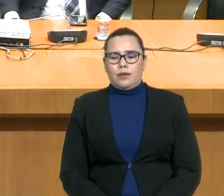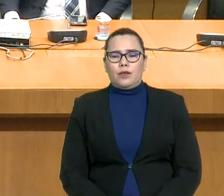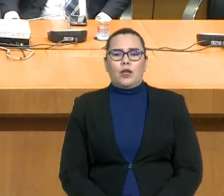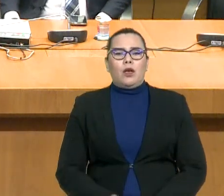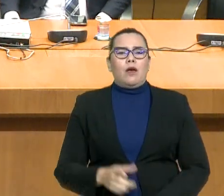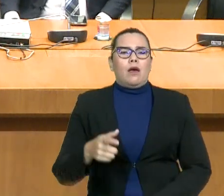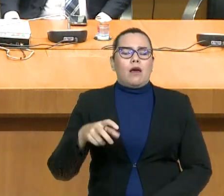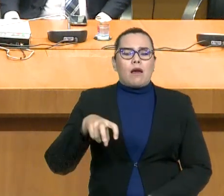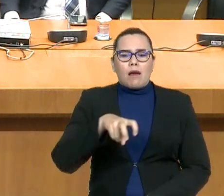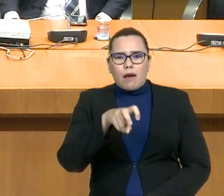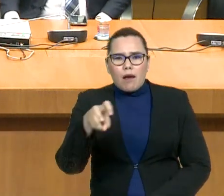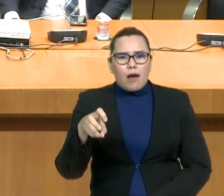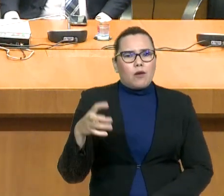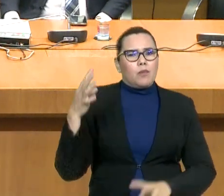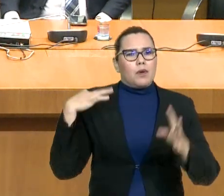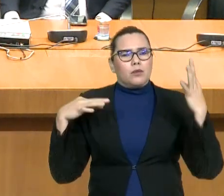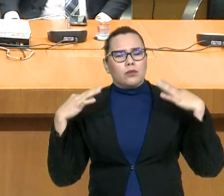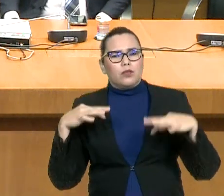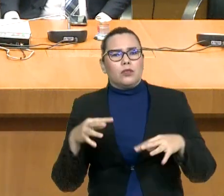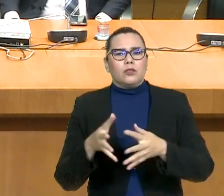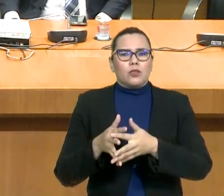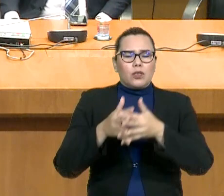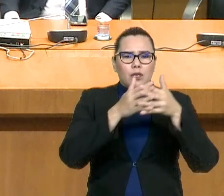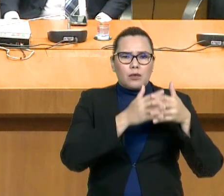passeio, cargas e caminhões dos